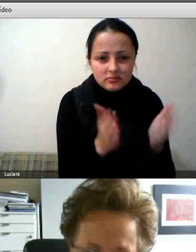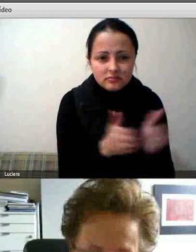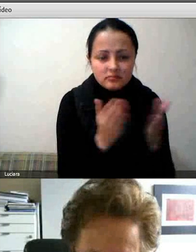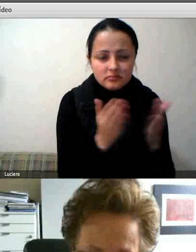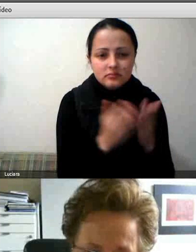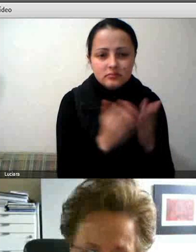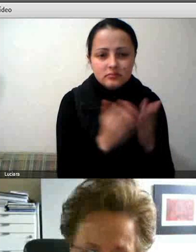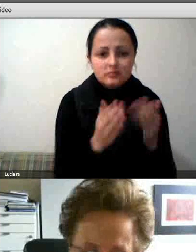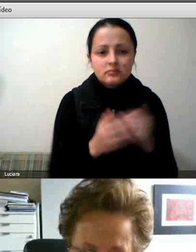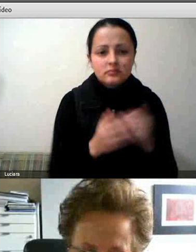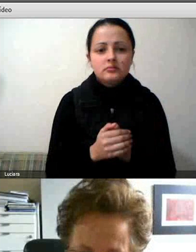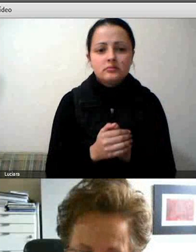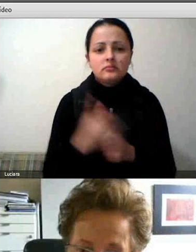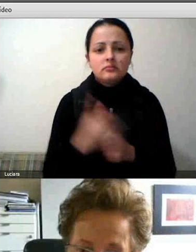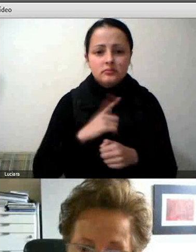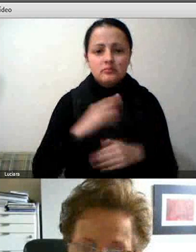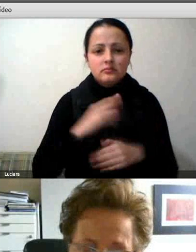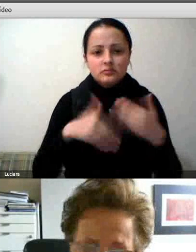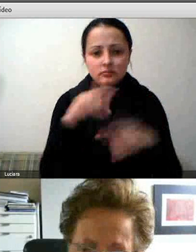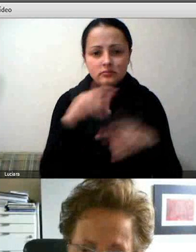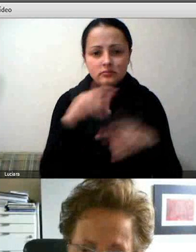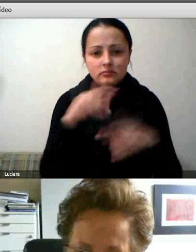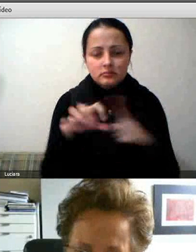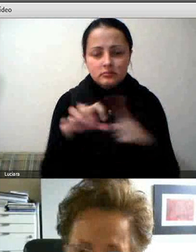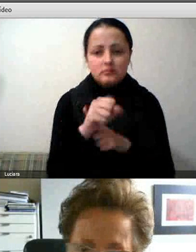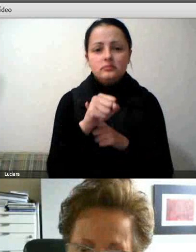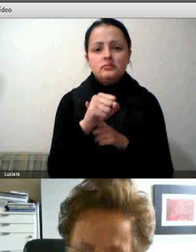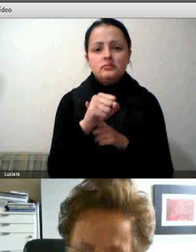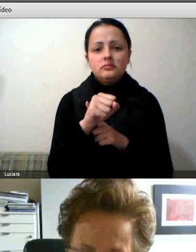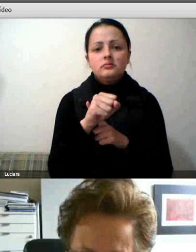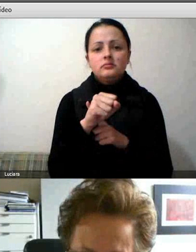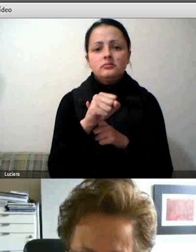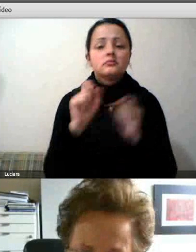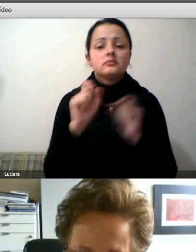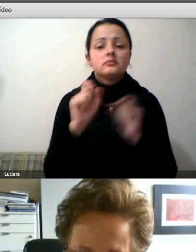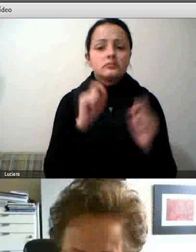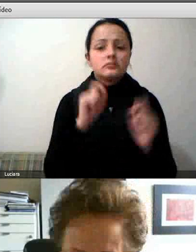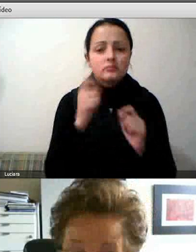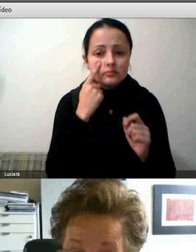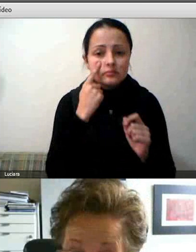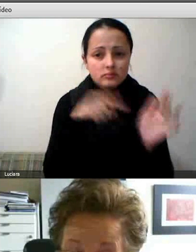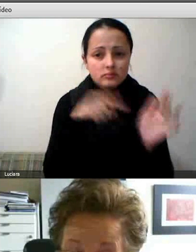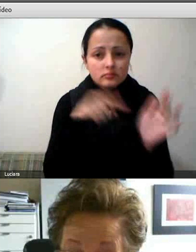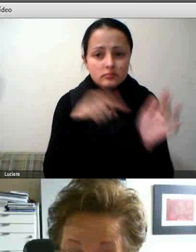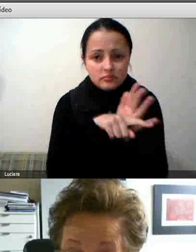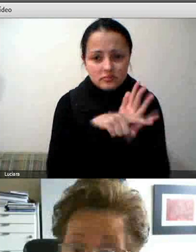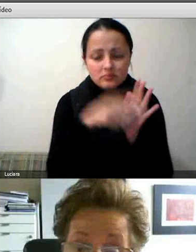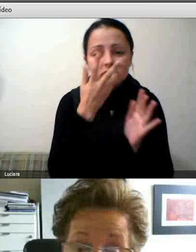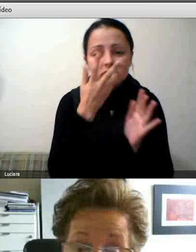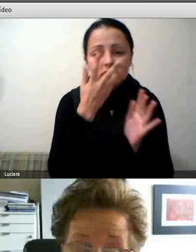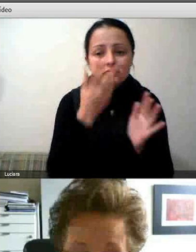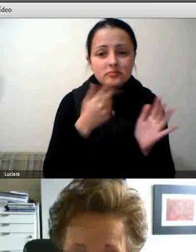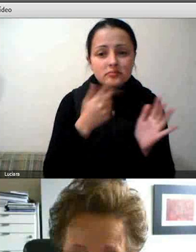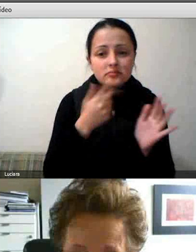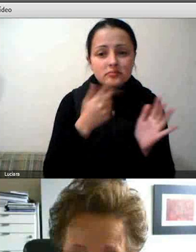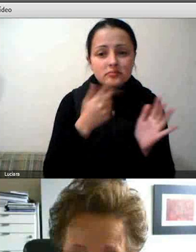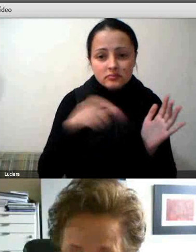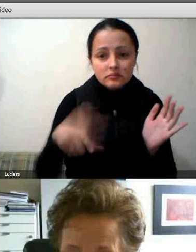na escola da periferia, onde estão as crianças com mais necessidade, que mais sofrimento